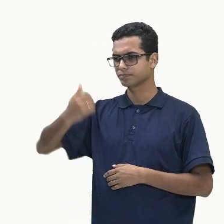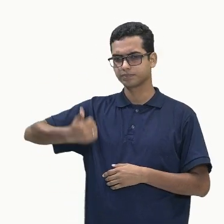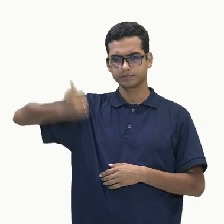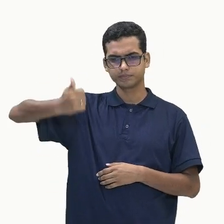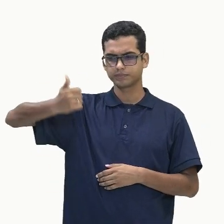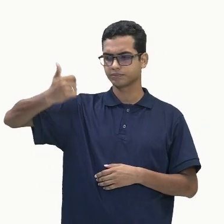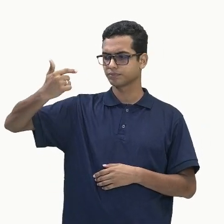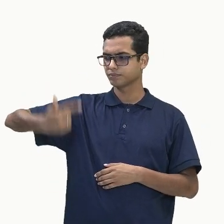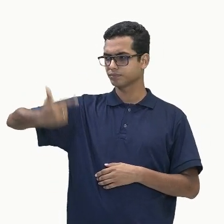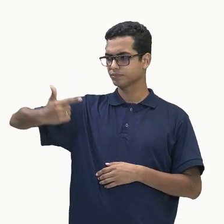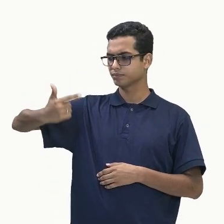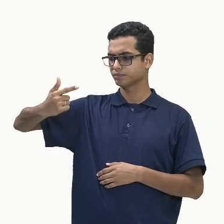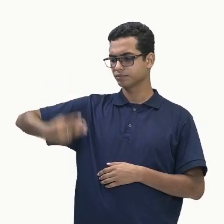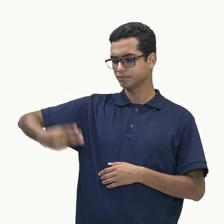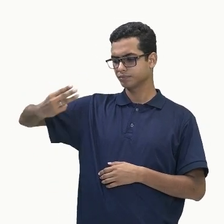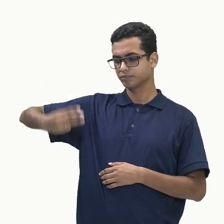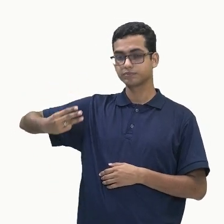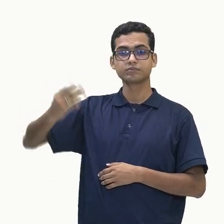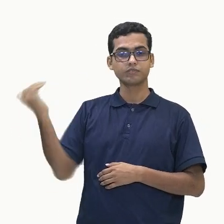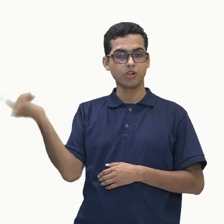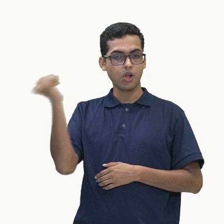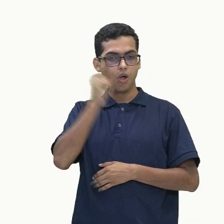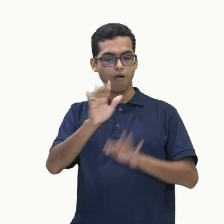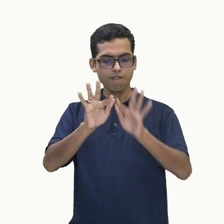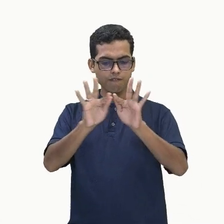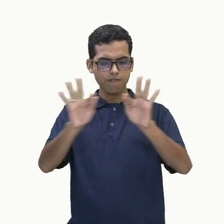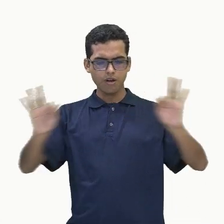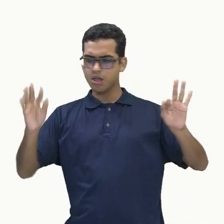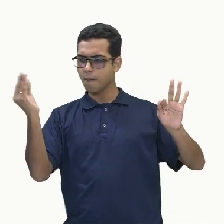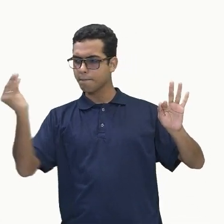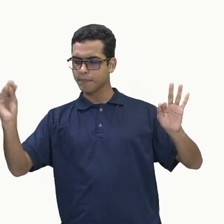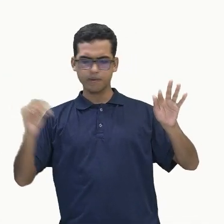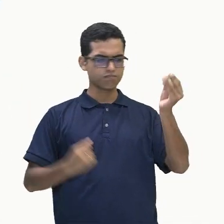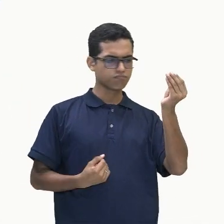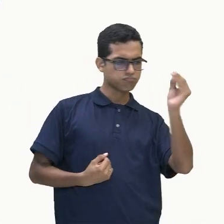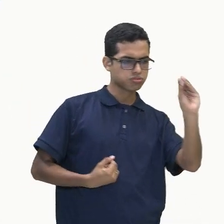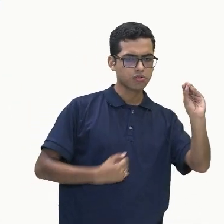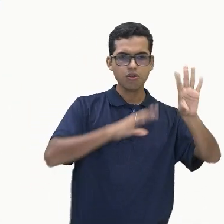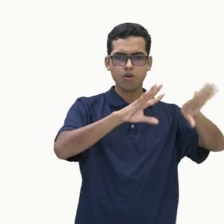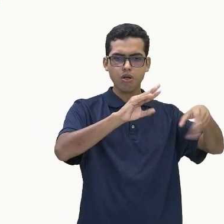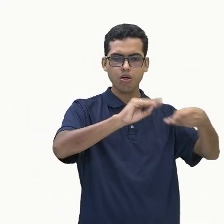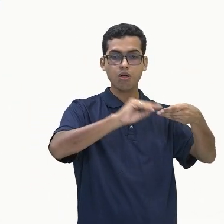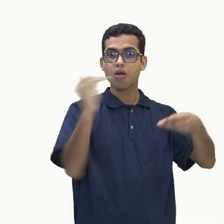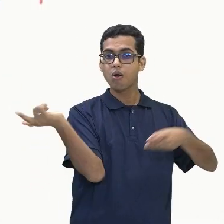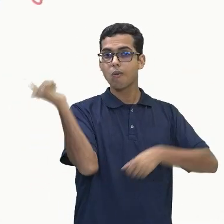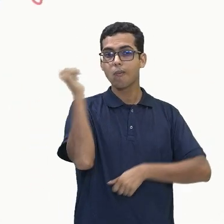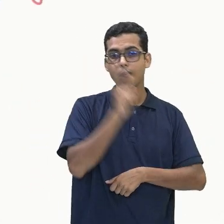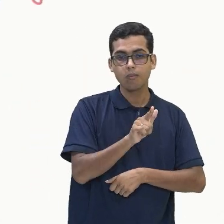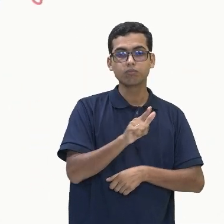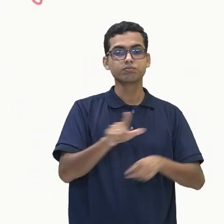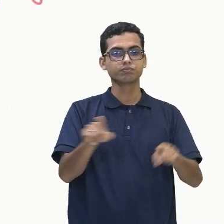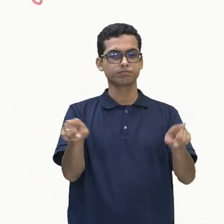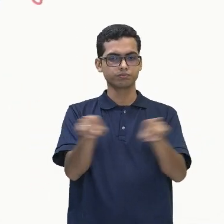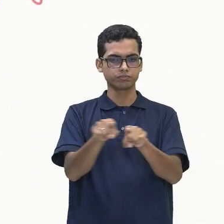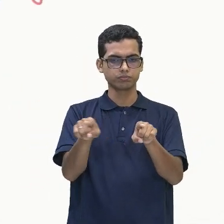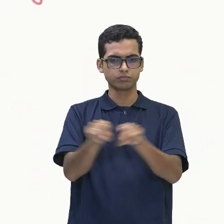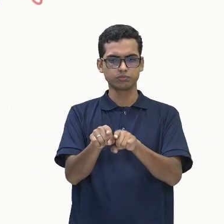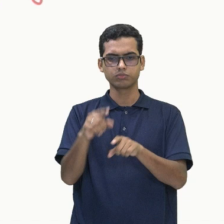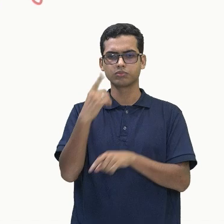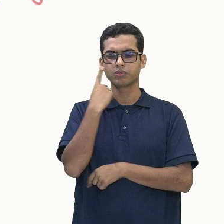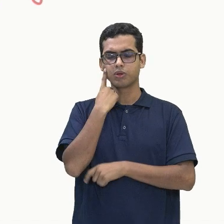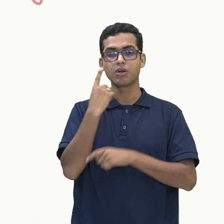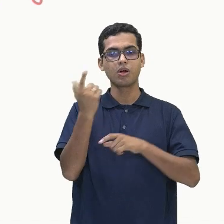aqui, ó. No, she is not. Eu posso escrever. She is not playing the piano,